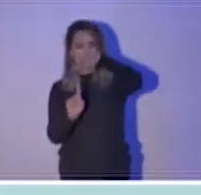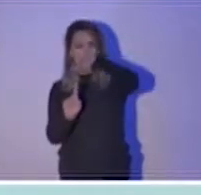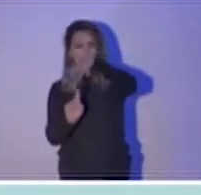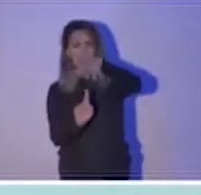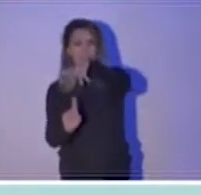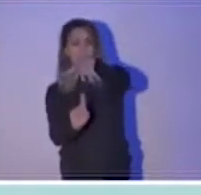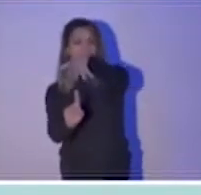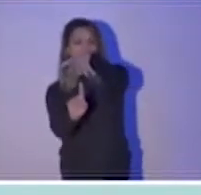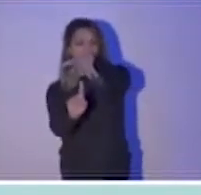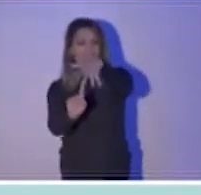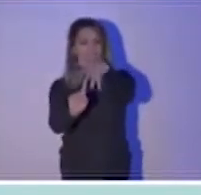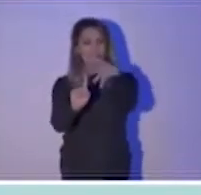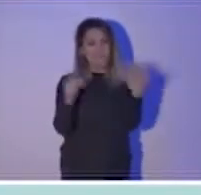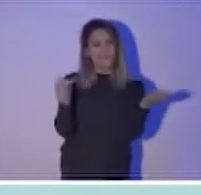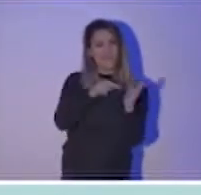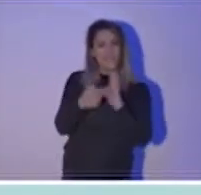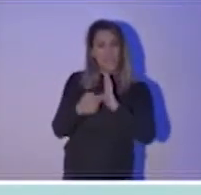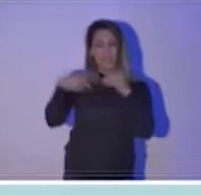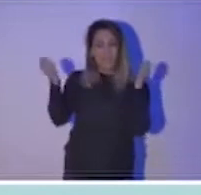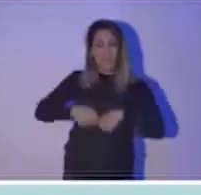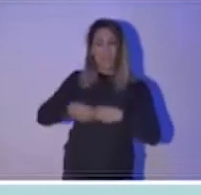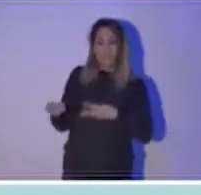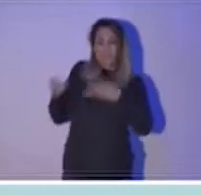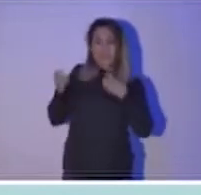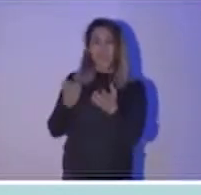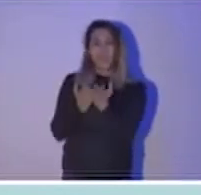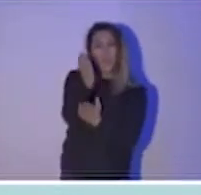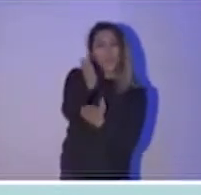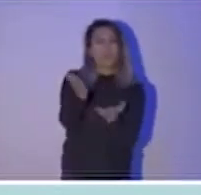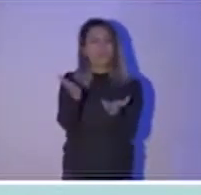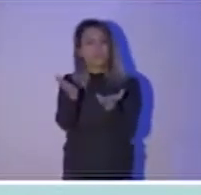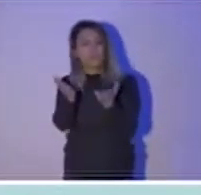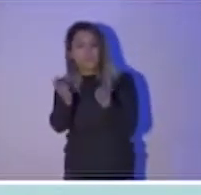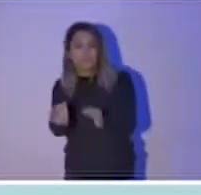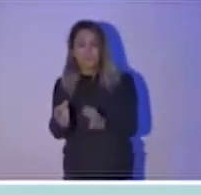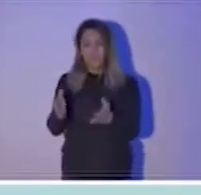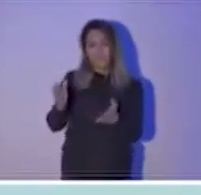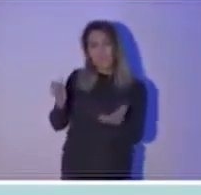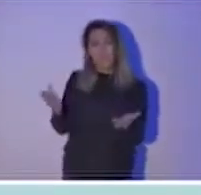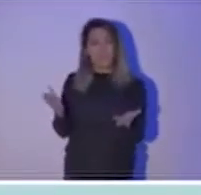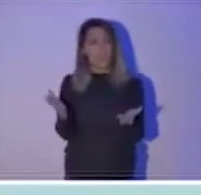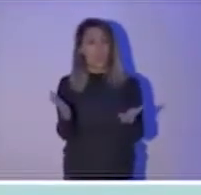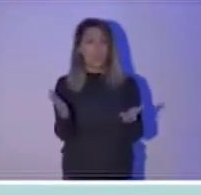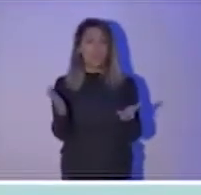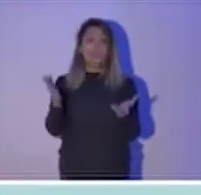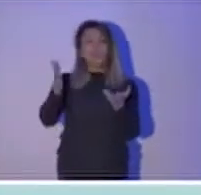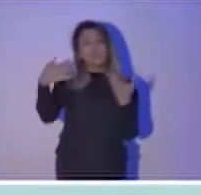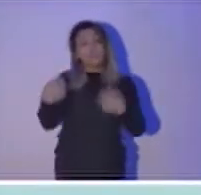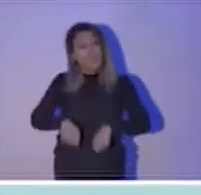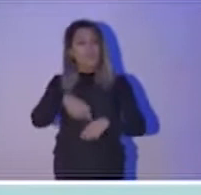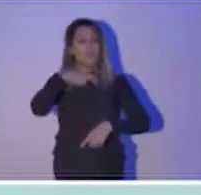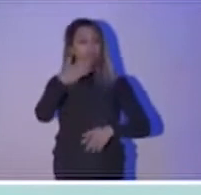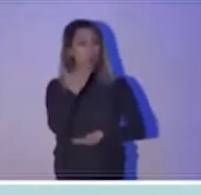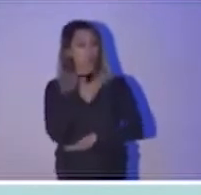ajuda. Volta na pergunta anterior da Camila. Para onde eu carrego isso? Para o HTPC. Eu carrego isso para discutir